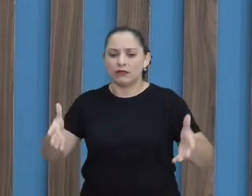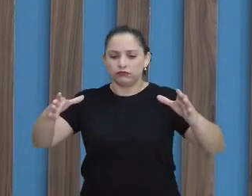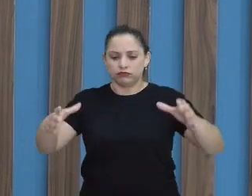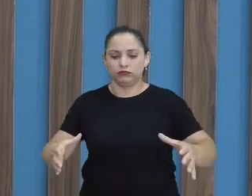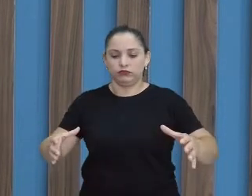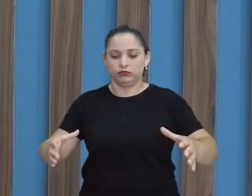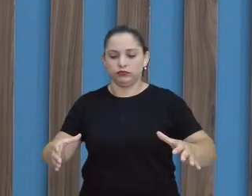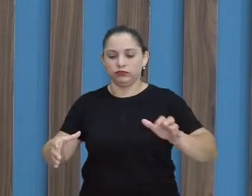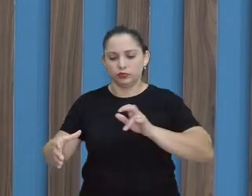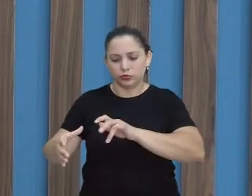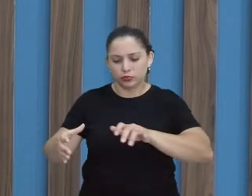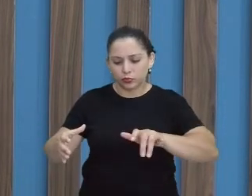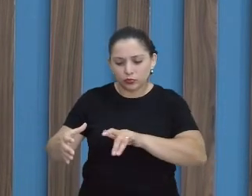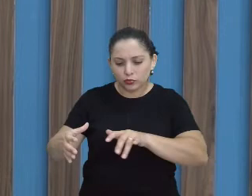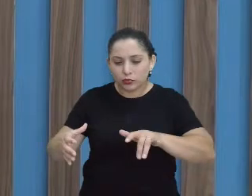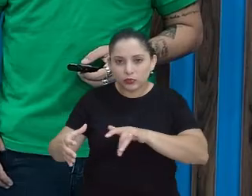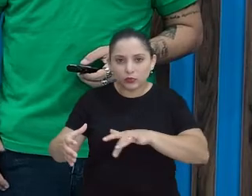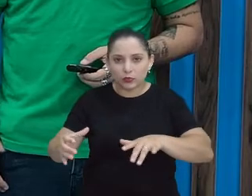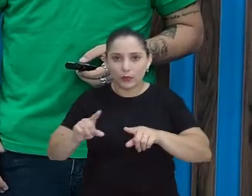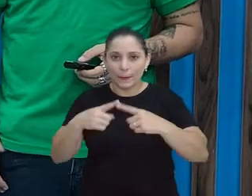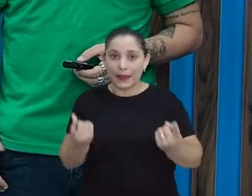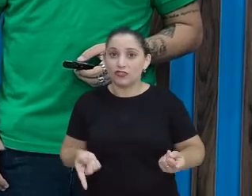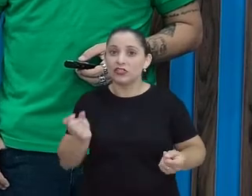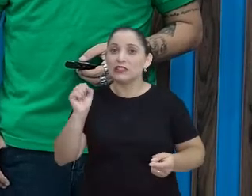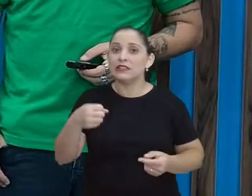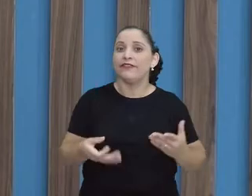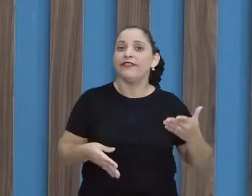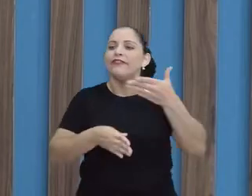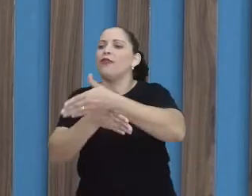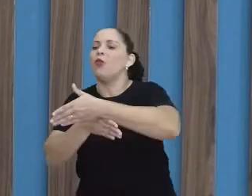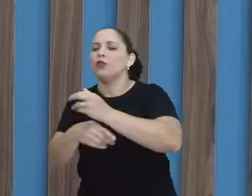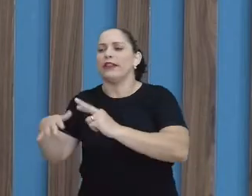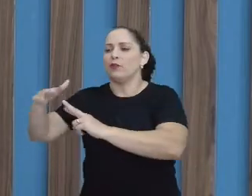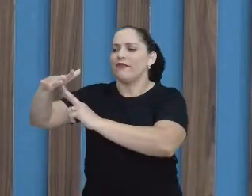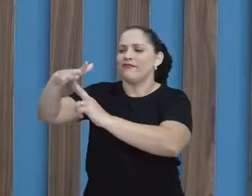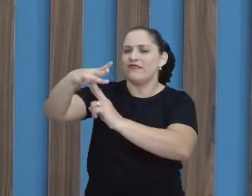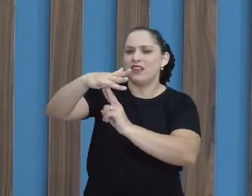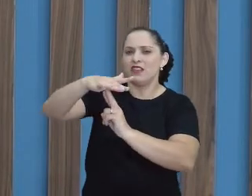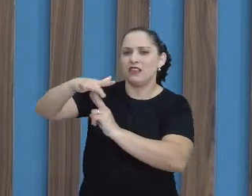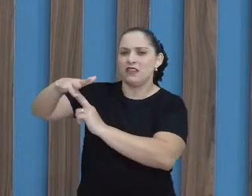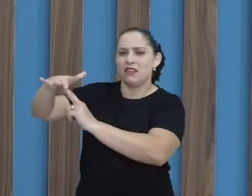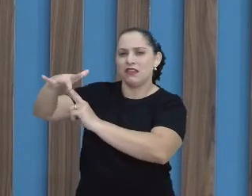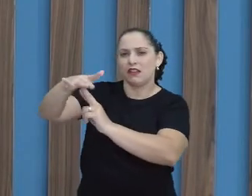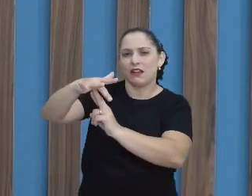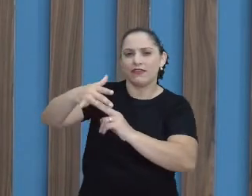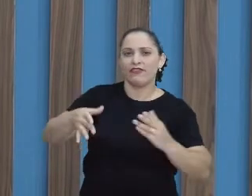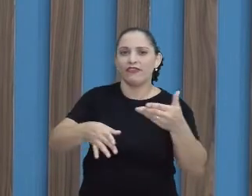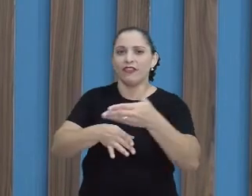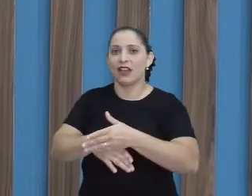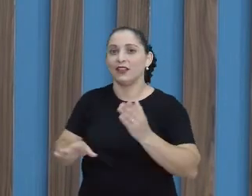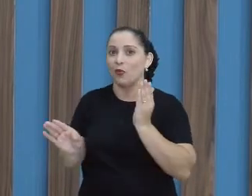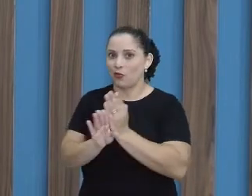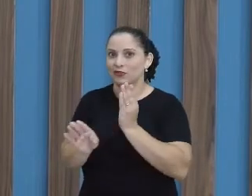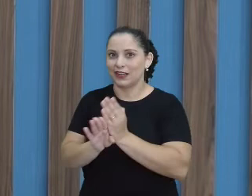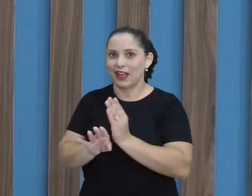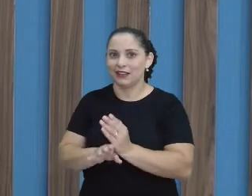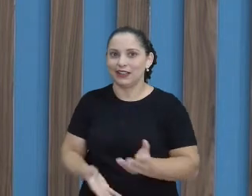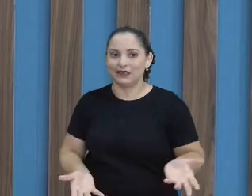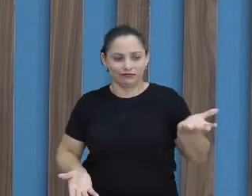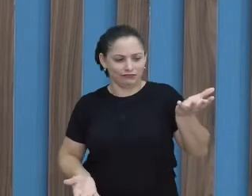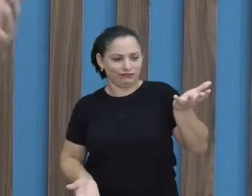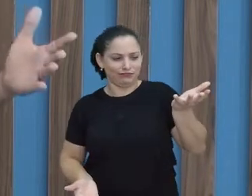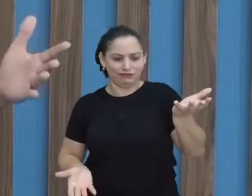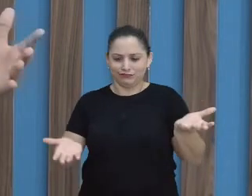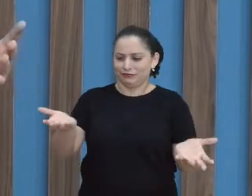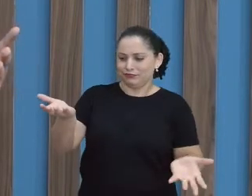Tiago, tradicional, né? Tradicional, a gente ainda encontra, né, essa balança de 2 pratos. Aqui